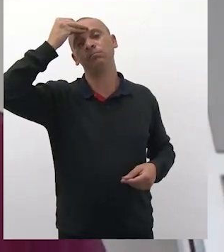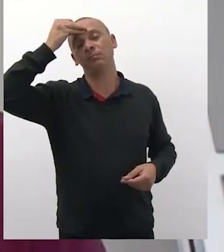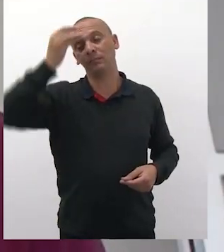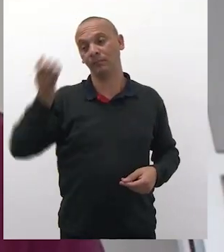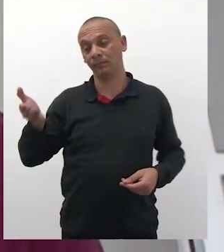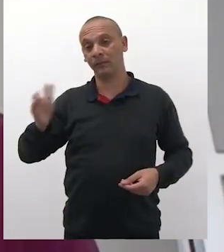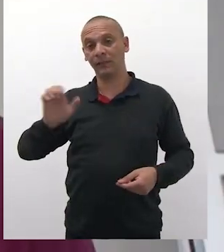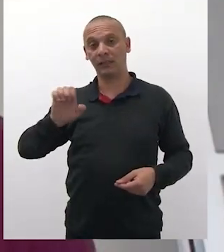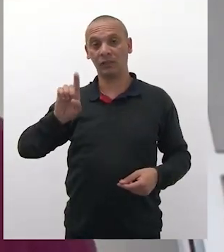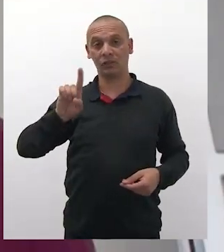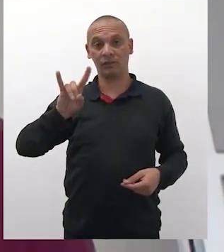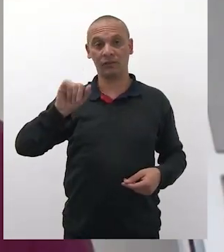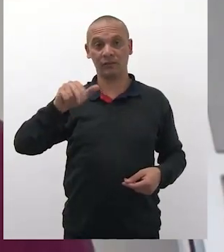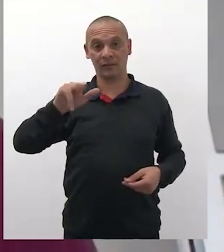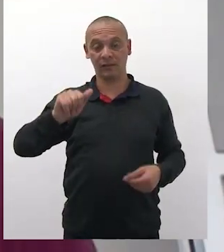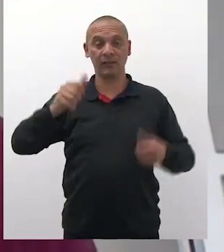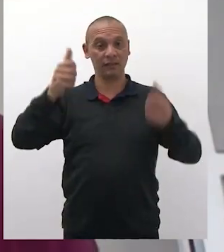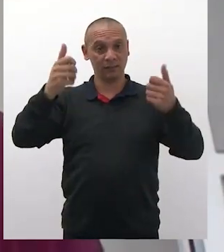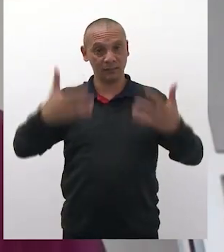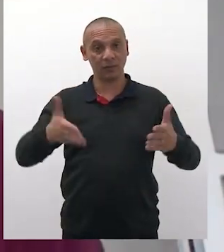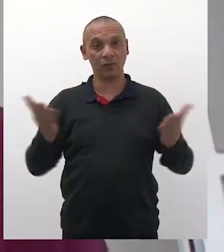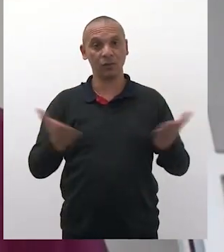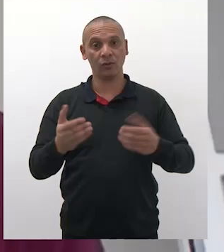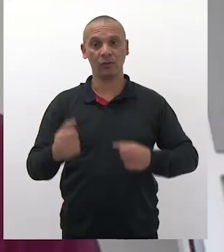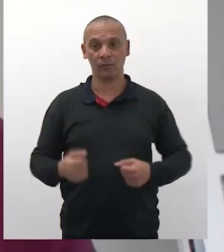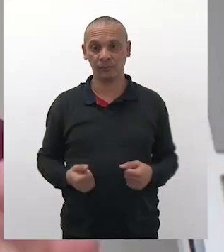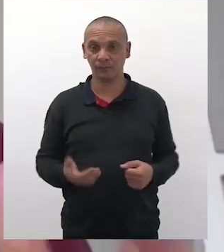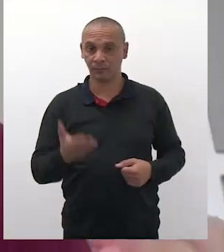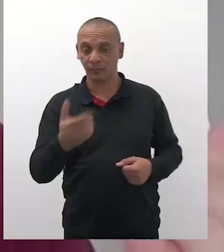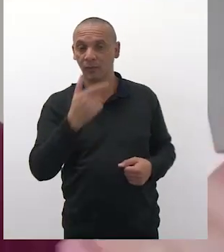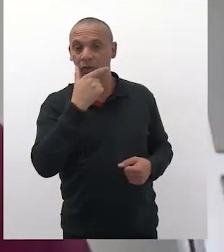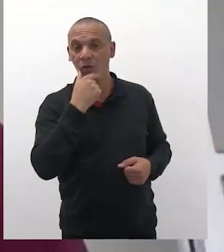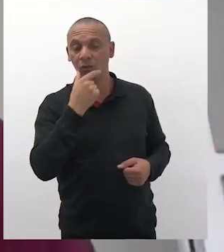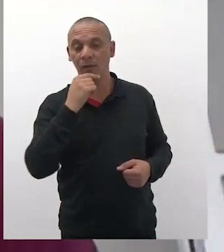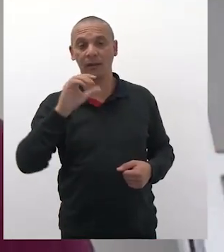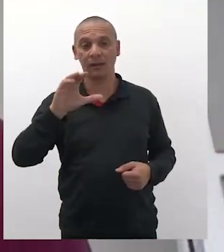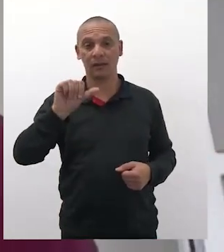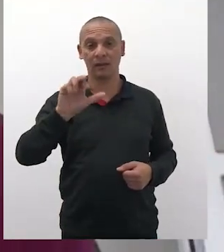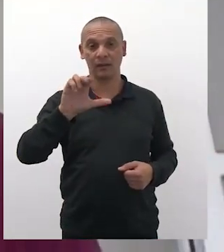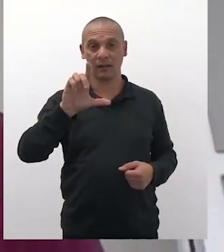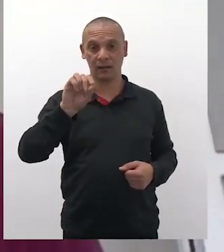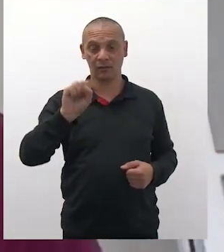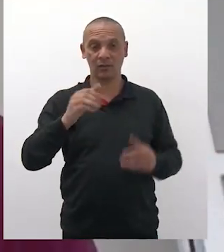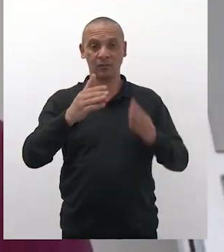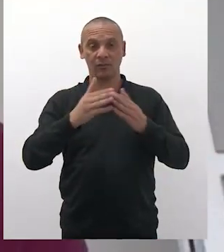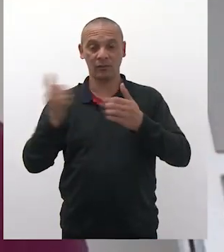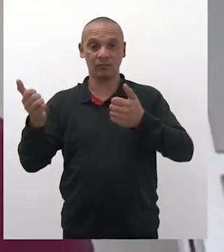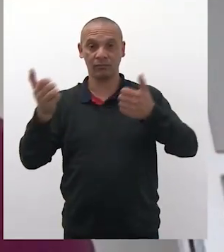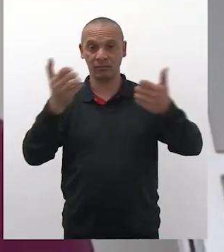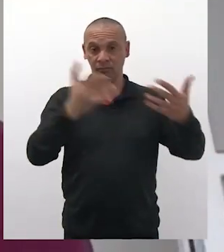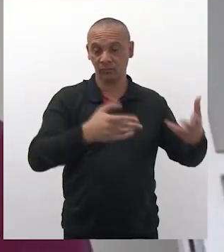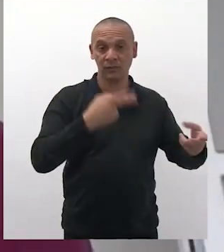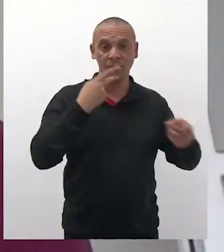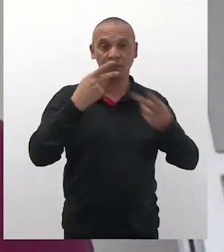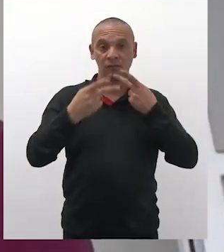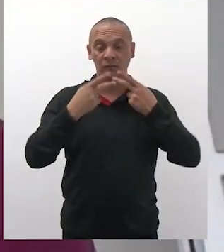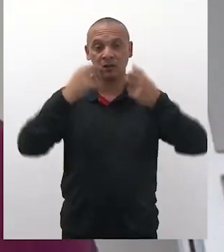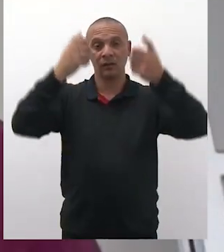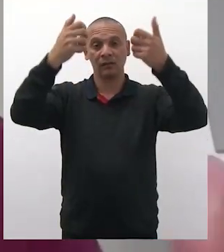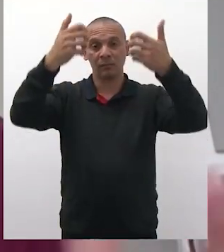compartilhou conosco. Eu peço até o Carlos que, se puder, quando retornar a palavra para ele, dar o